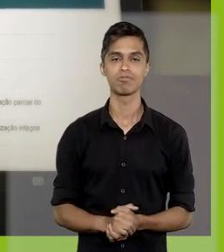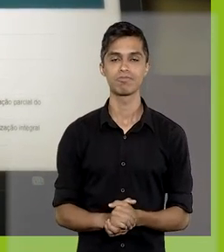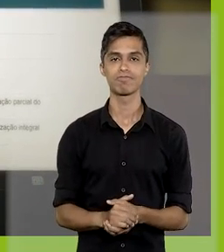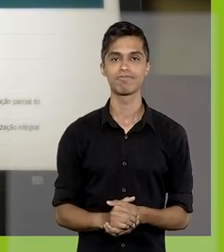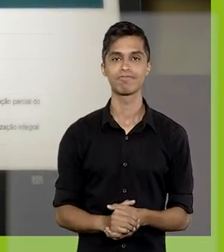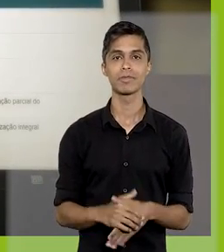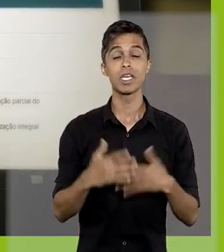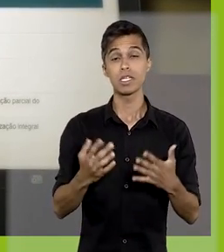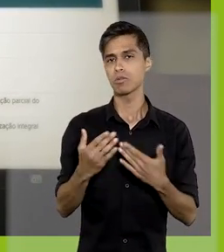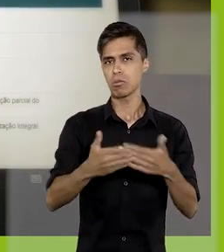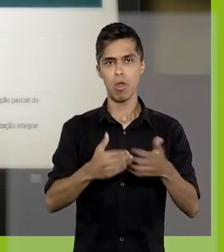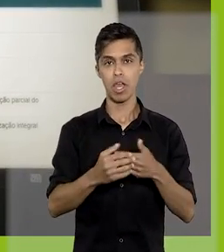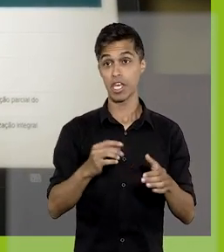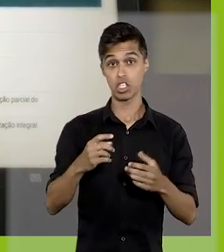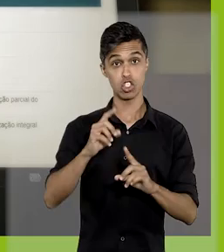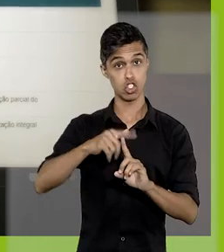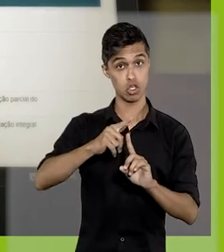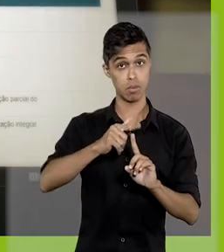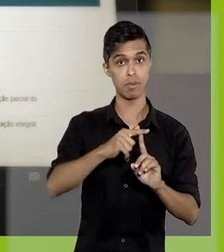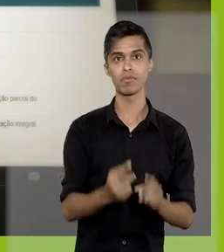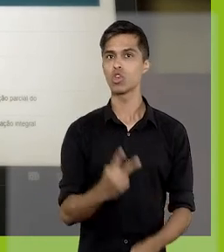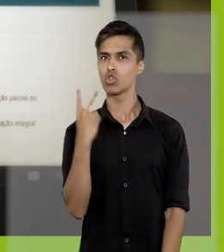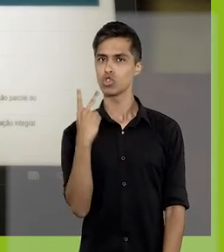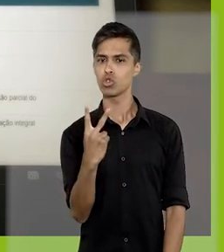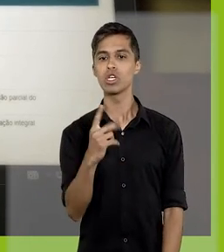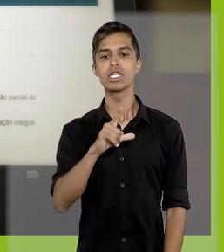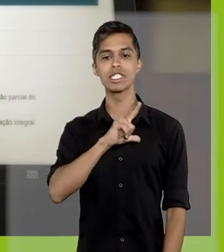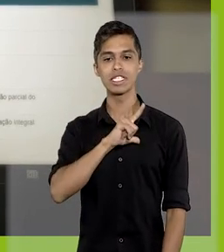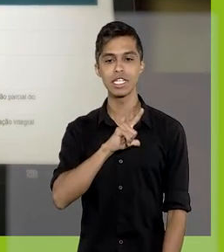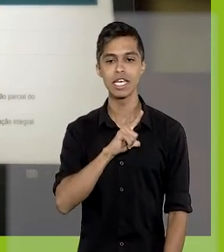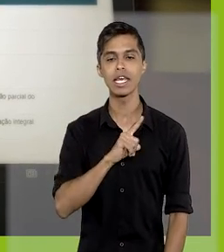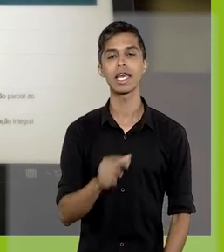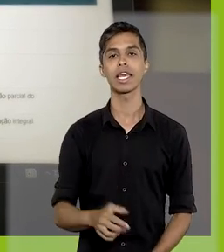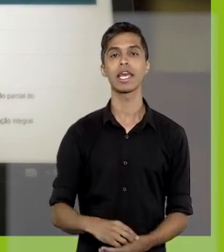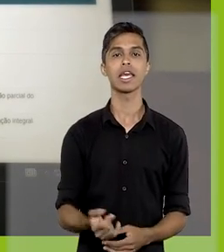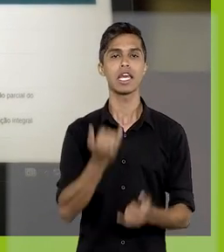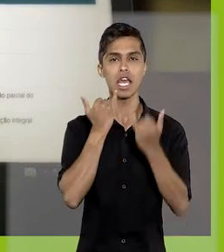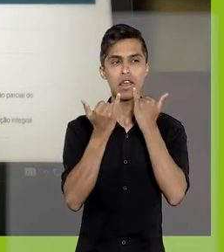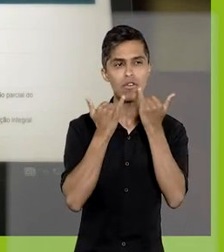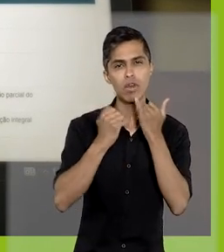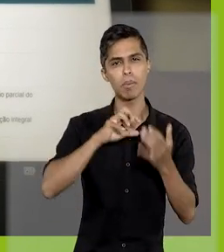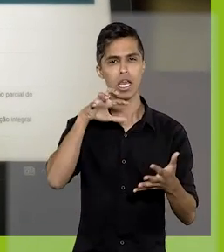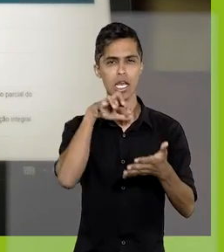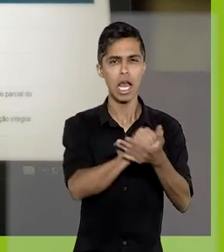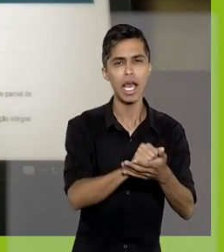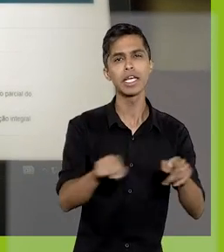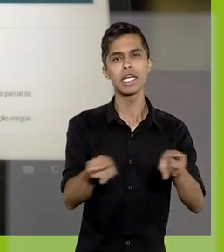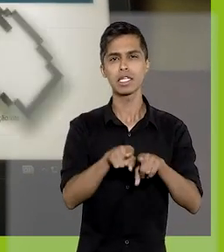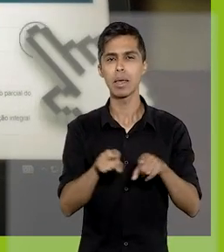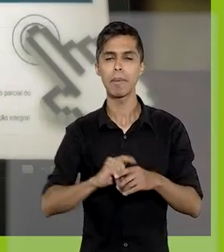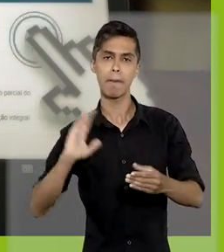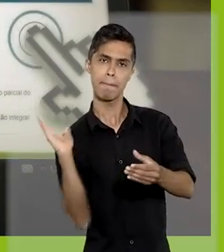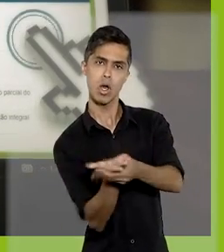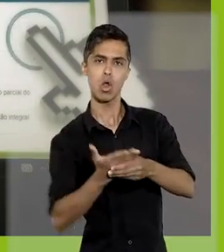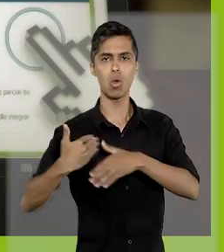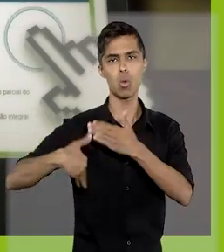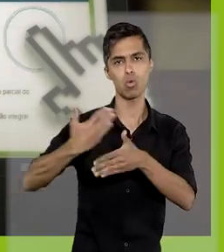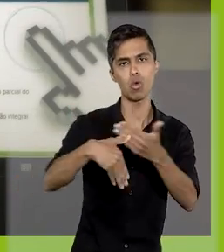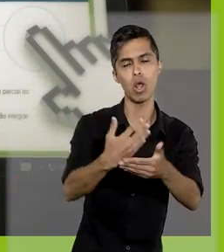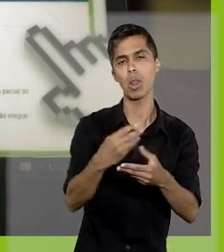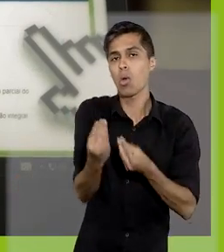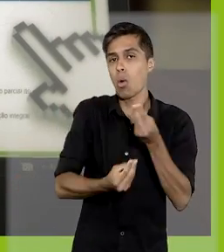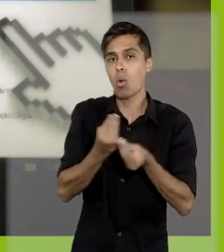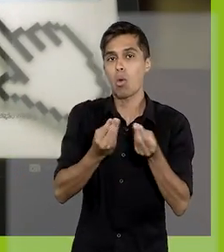Independentemente do acesso liberado, nas duas telas são exibidos os dados de cadastro, os protocolos e os andamentos